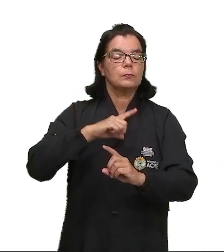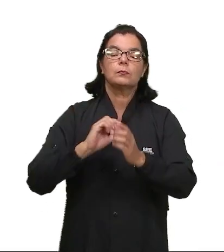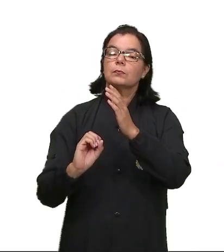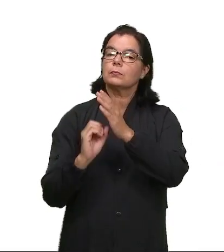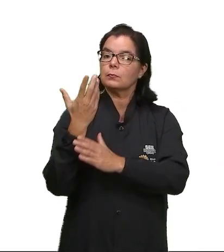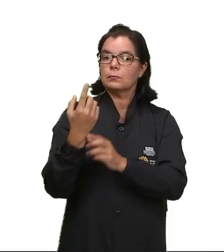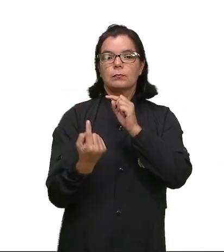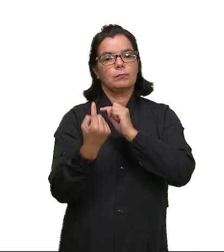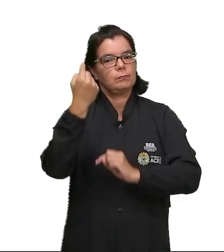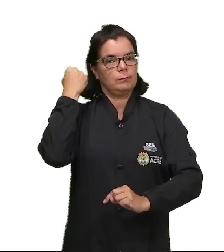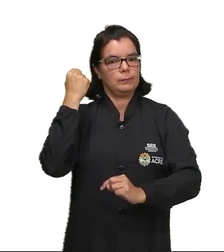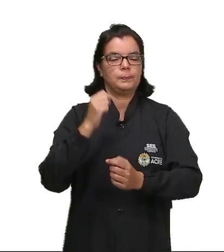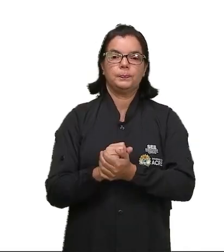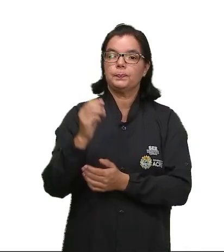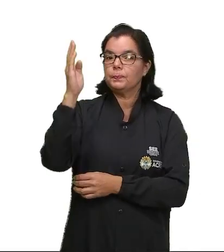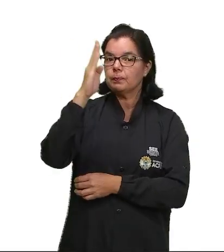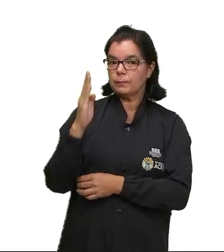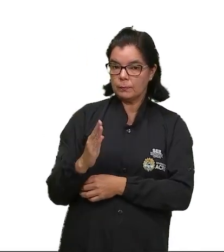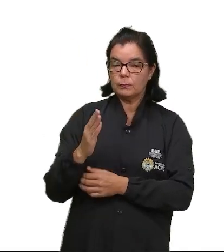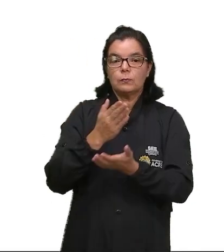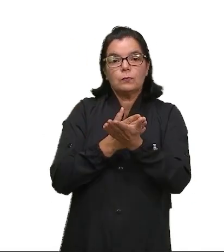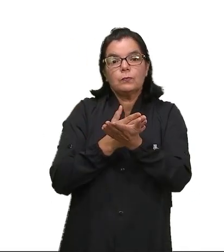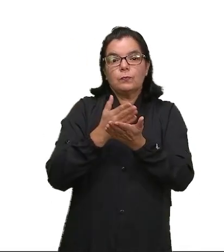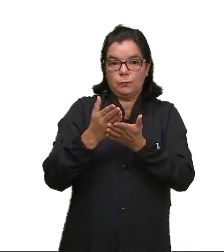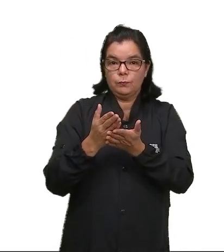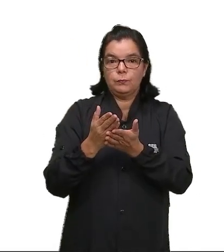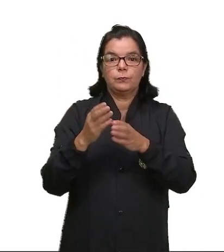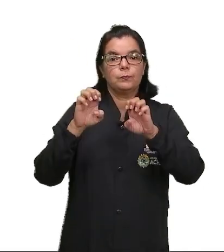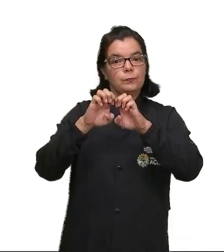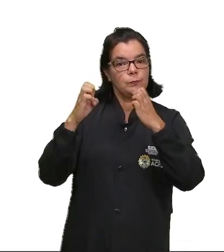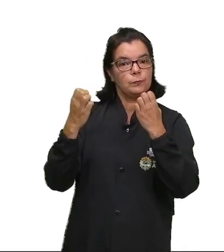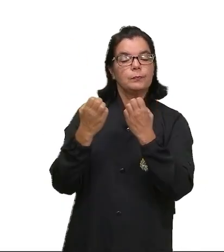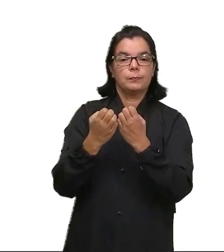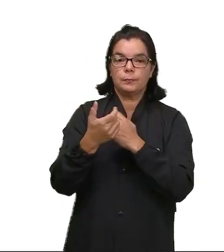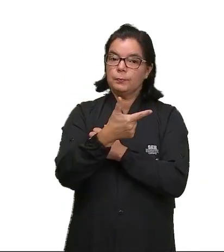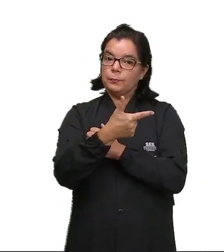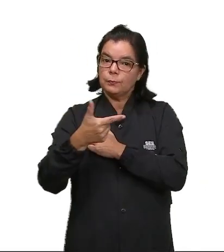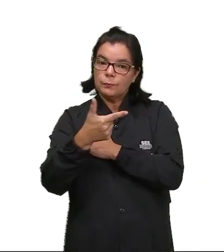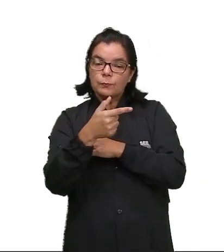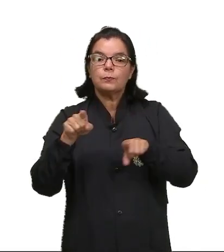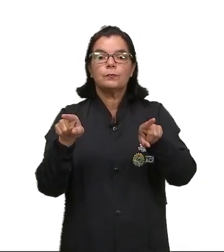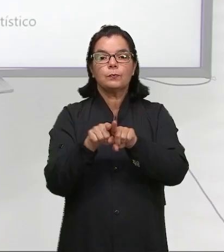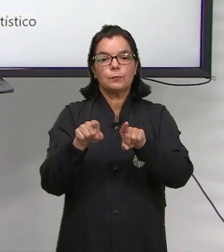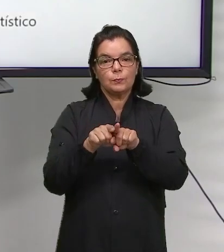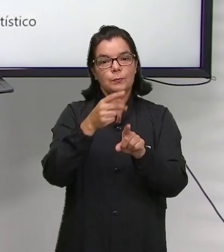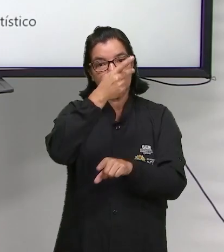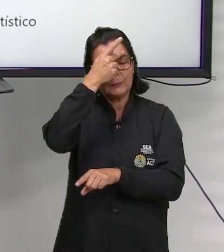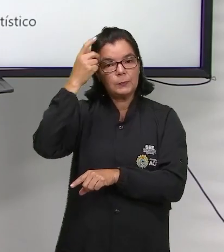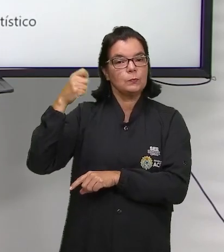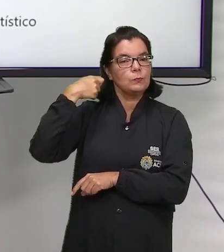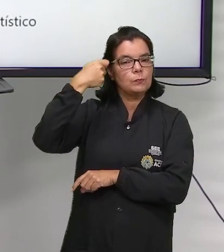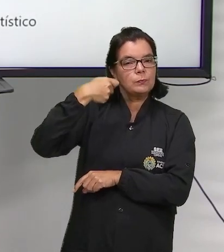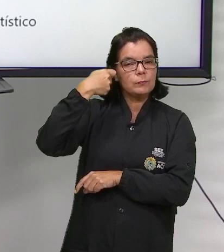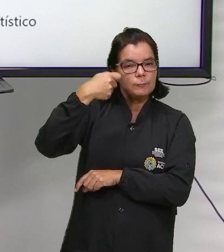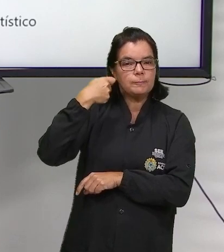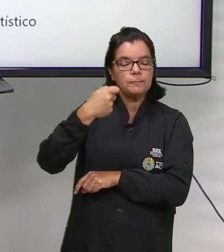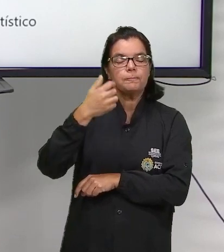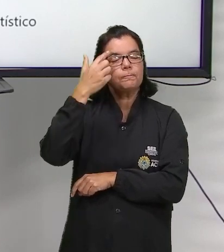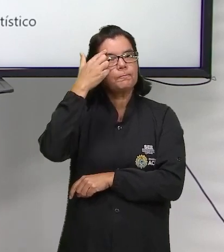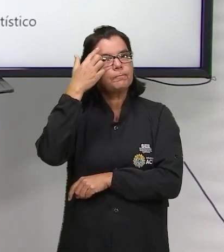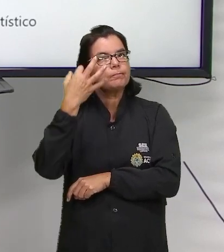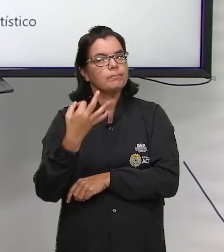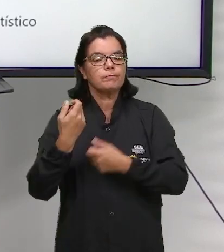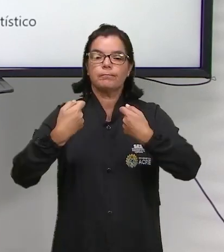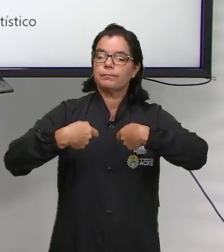acontecendo naquela época. Aqui no Brasil, o marco inicial é o evento da Semana de 22, porque esses artistas chegaram à conclusão que